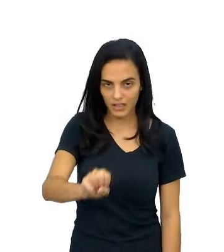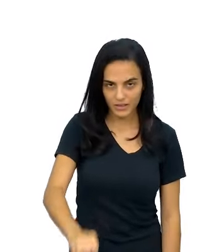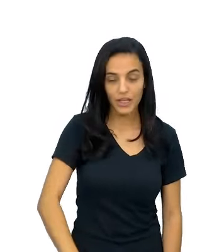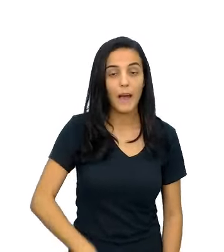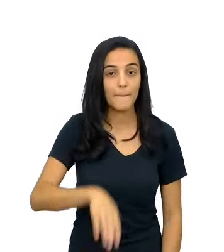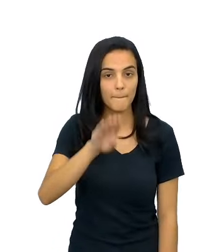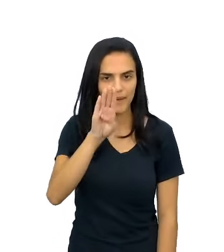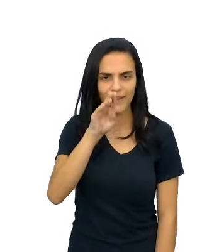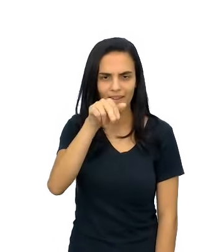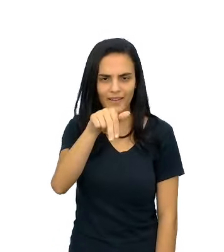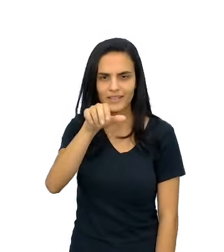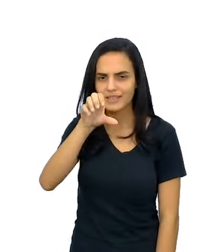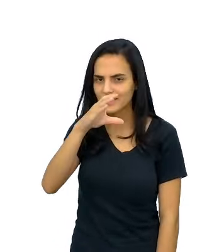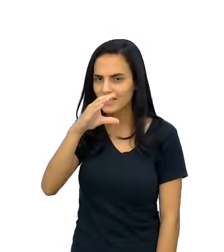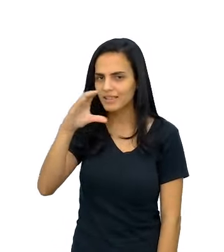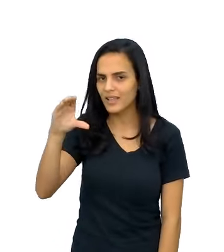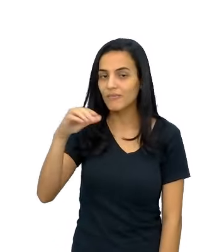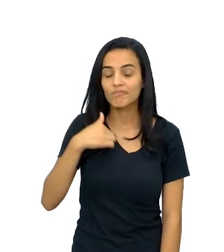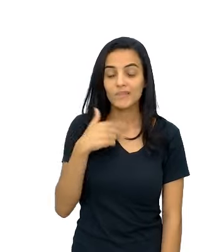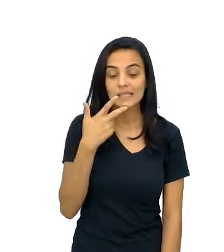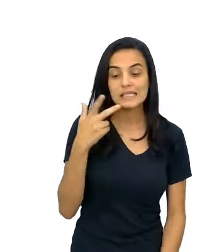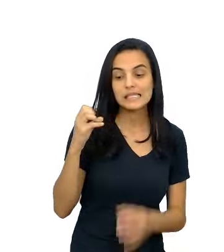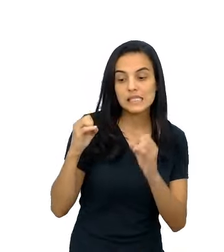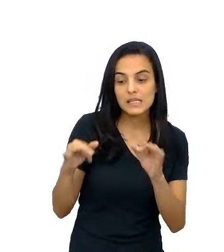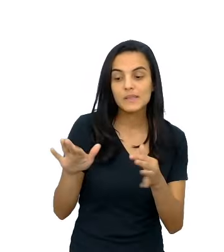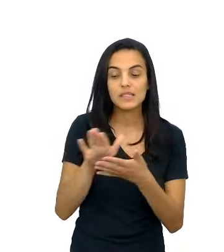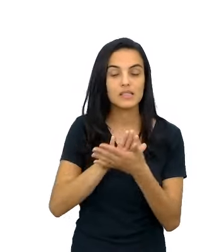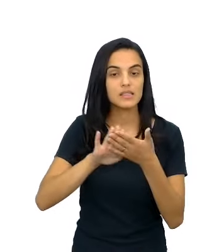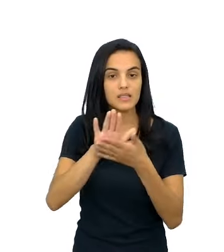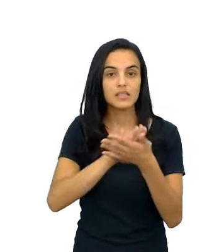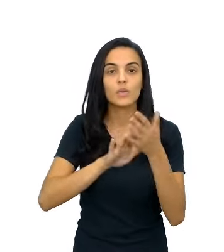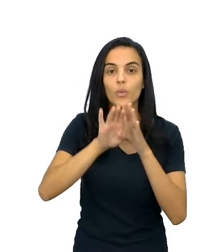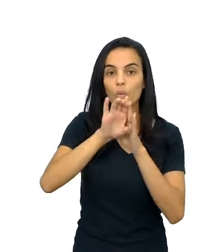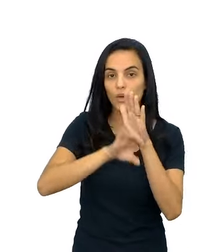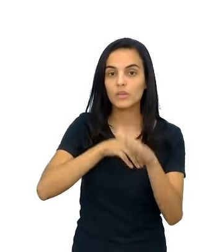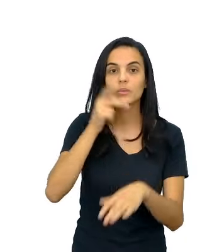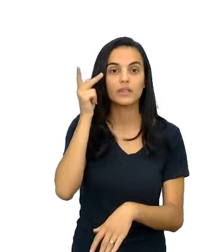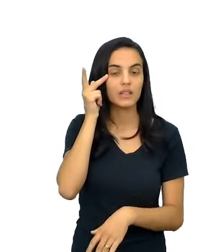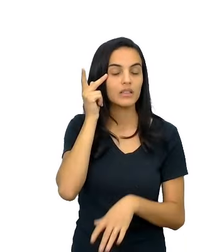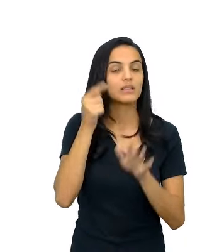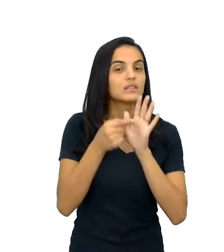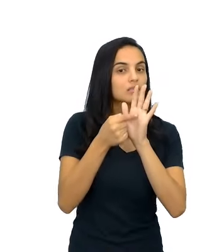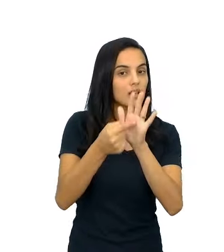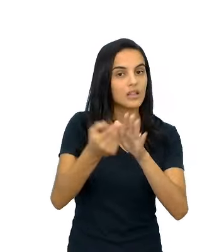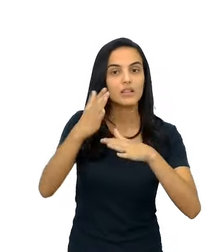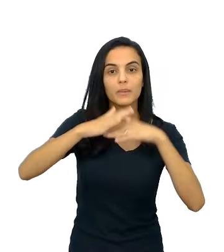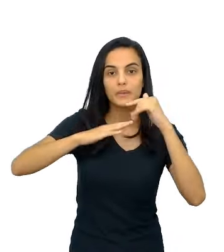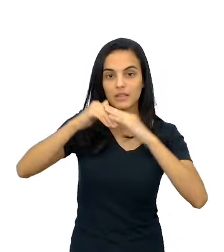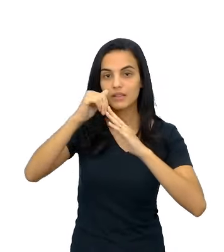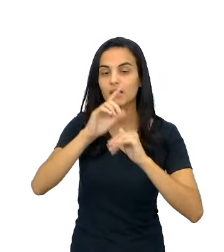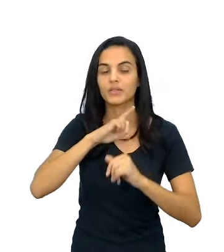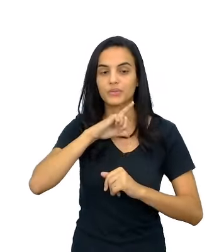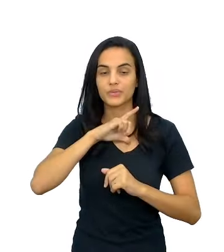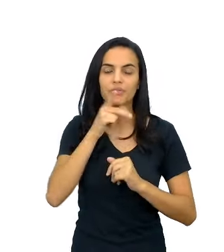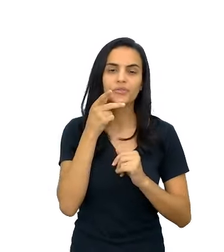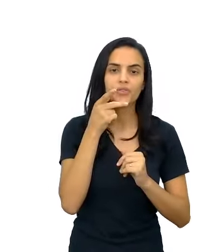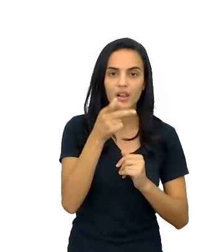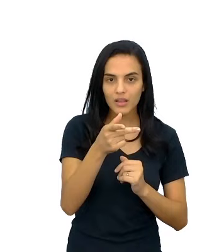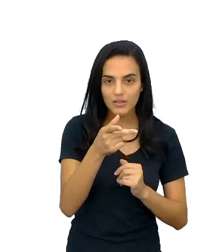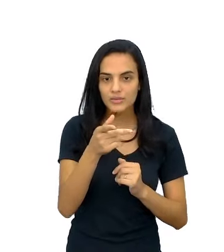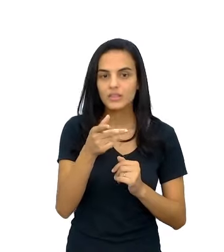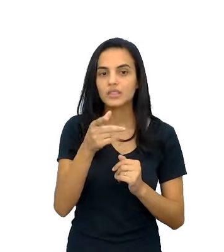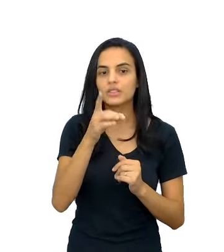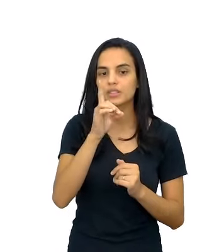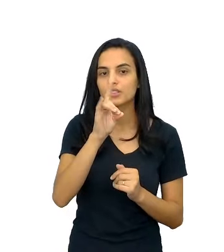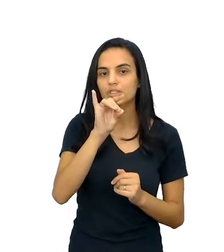ela não declara o teorema de Tales, né? E o currículo paulista vem e traz esta habilidade, que tem até um asterisco, falando do teorema de